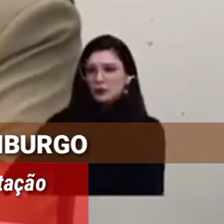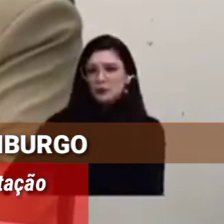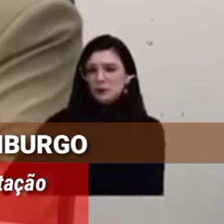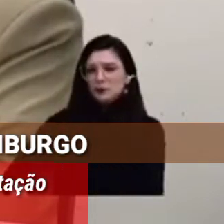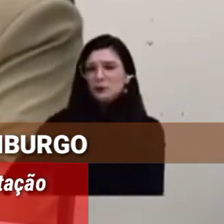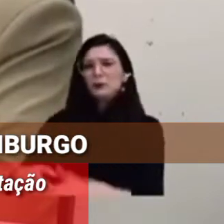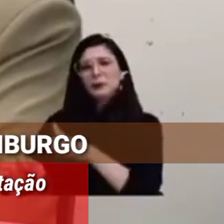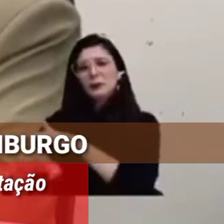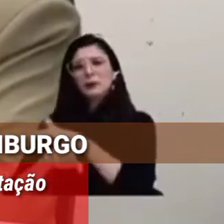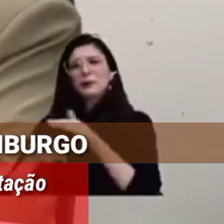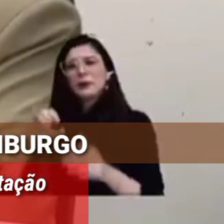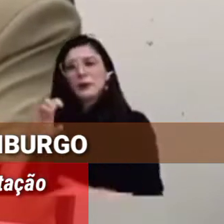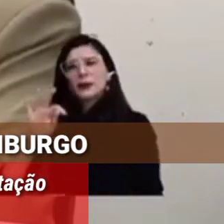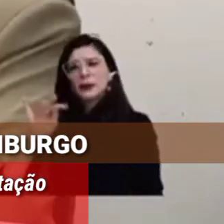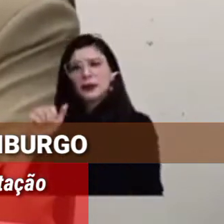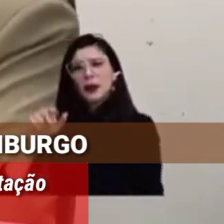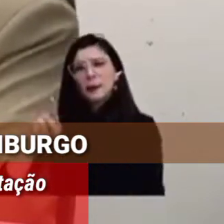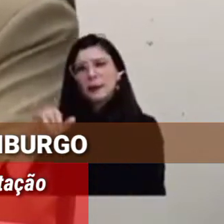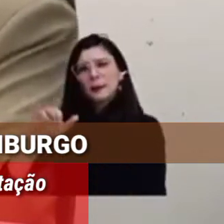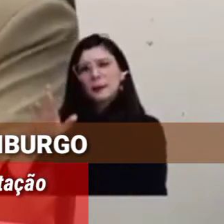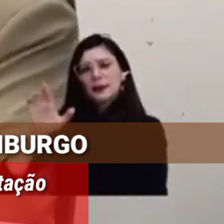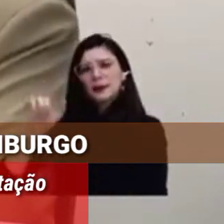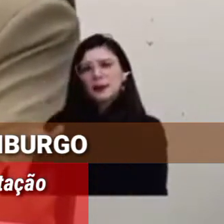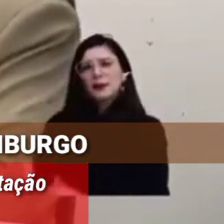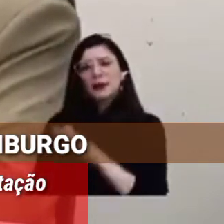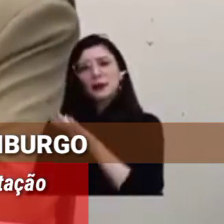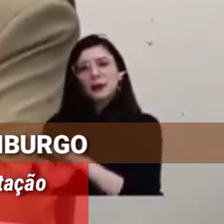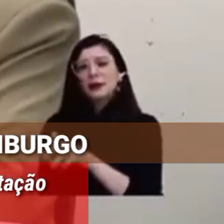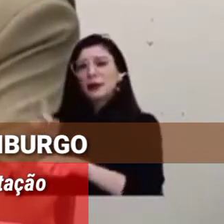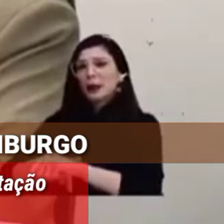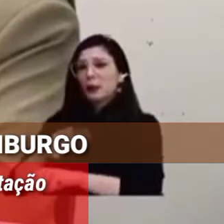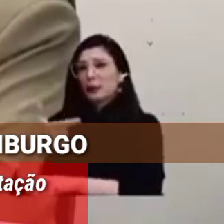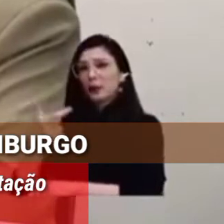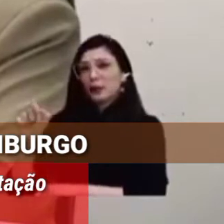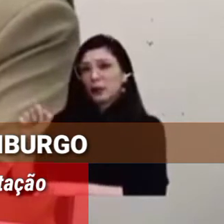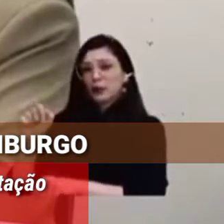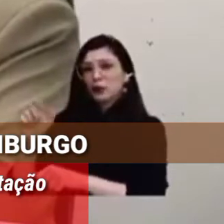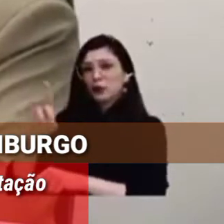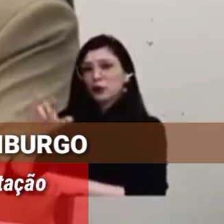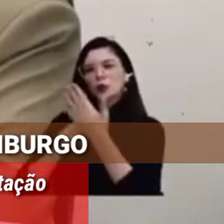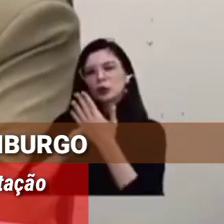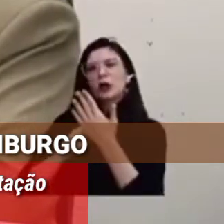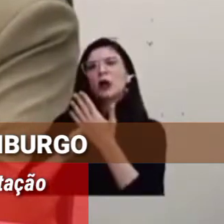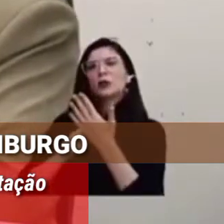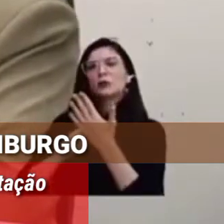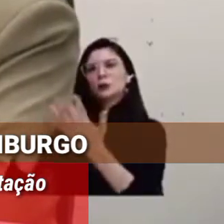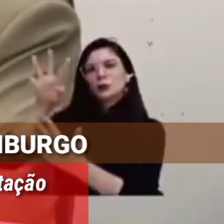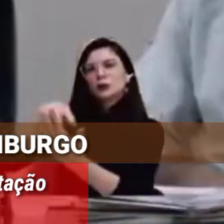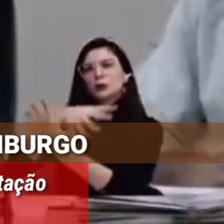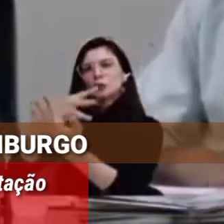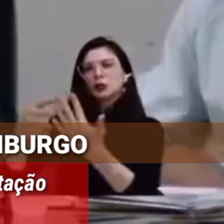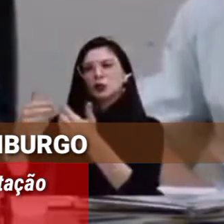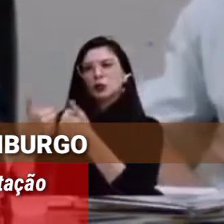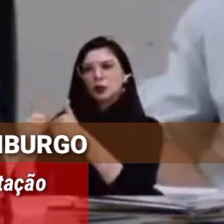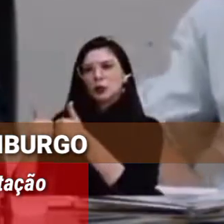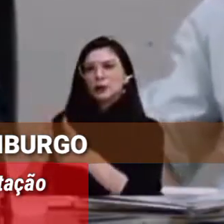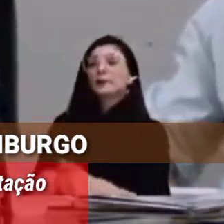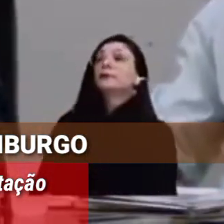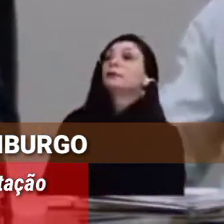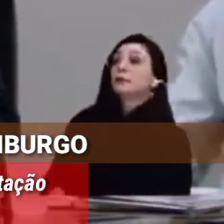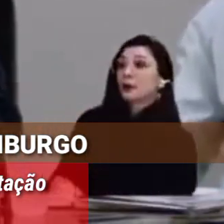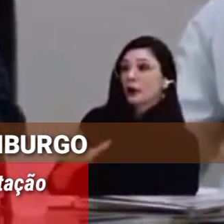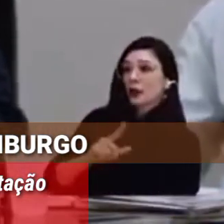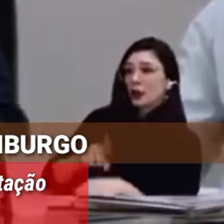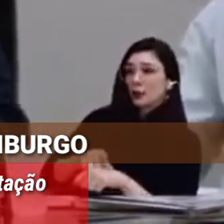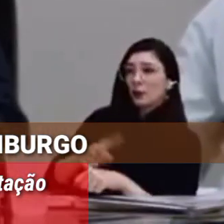empresa Itapemirim, ela tem, segundo o resto do contrato, até 20 dias para apresentar a listagem dos ônibus. A empresa vai ter até 20 dias para apresentar?